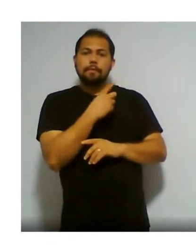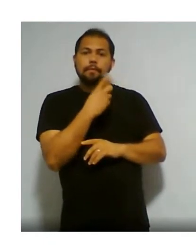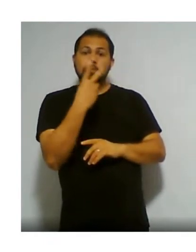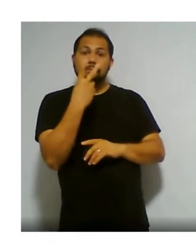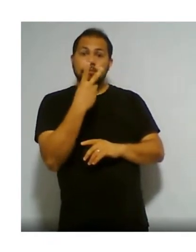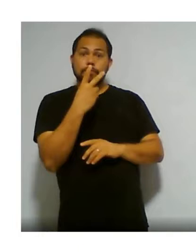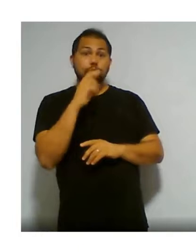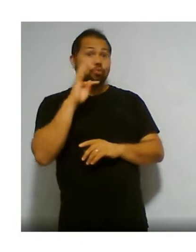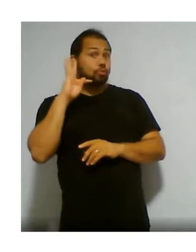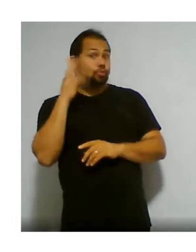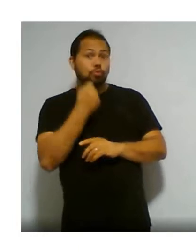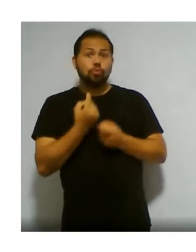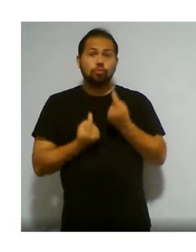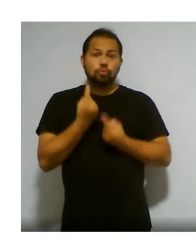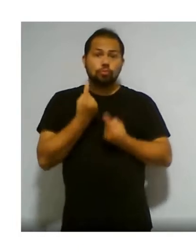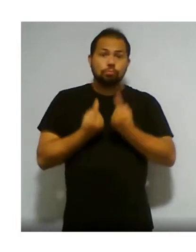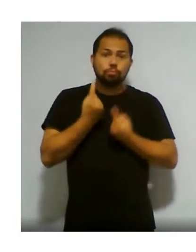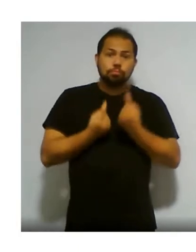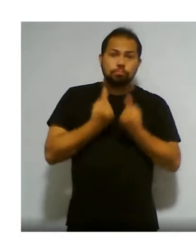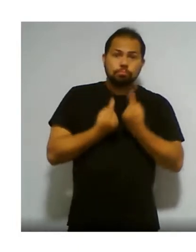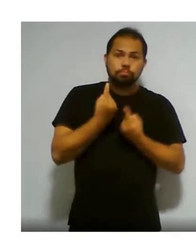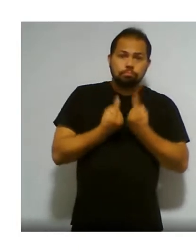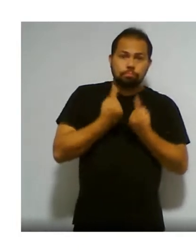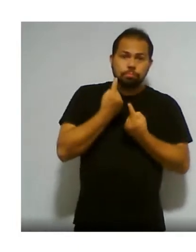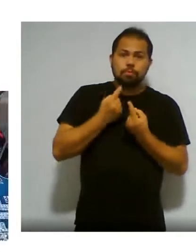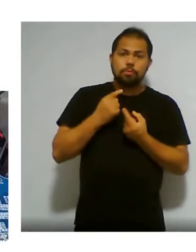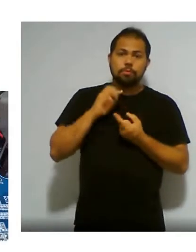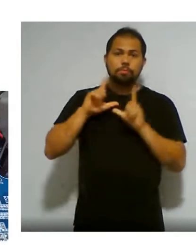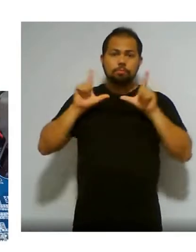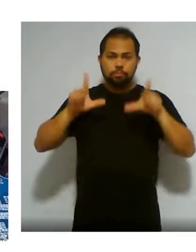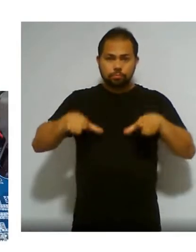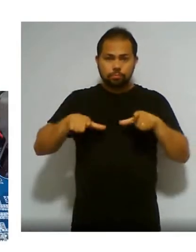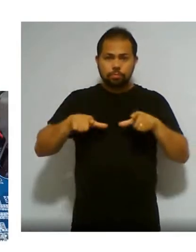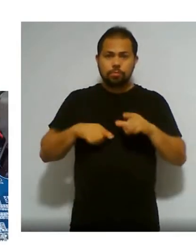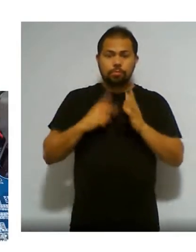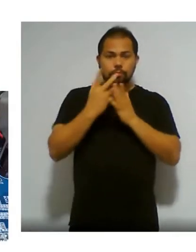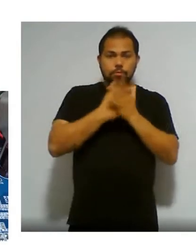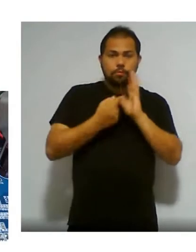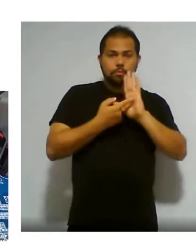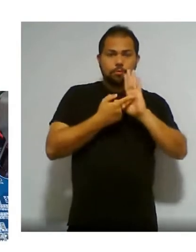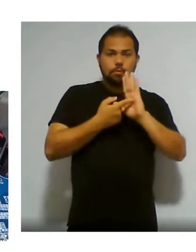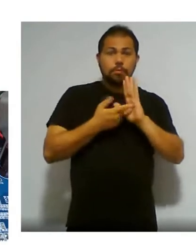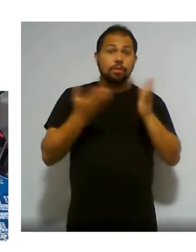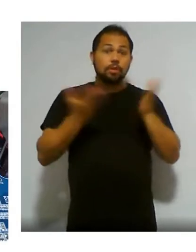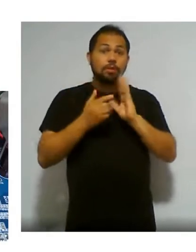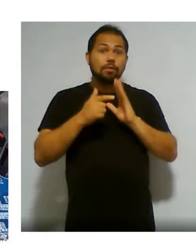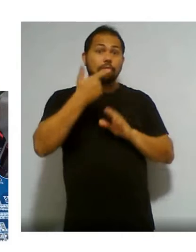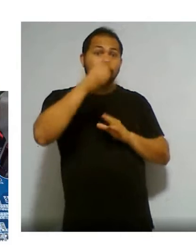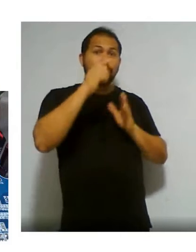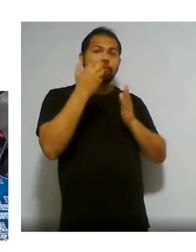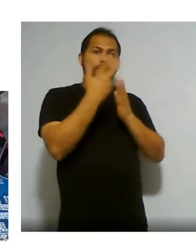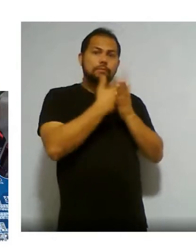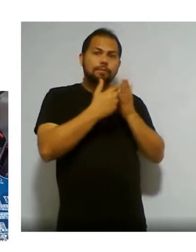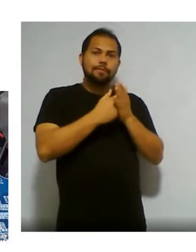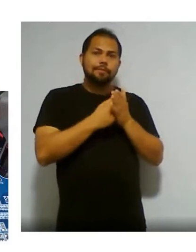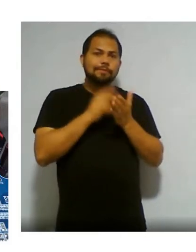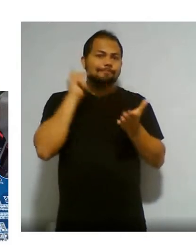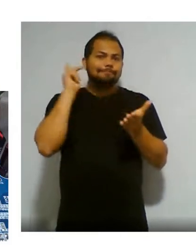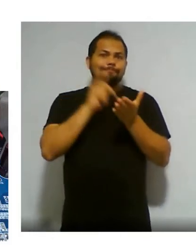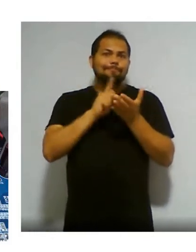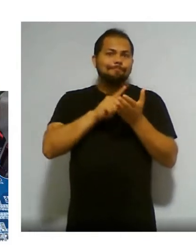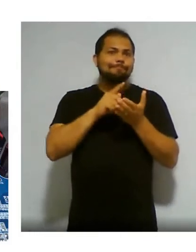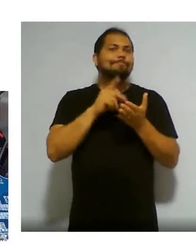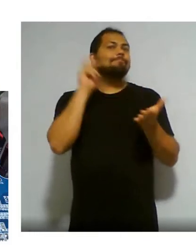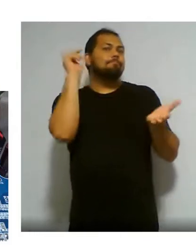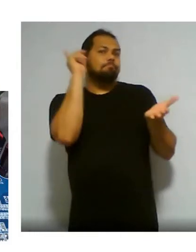de encaixe na placa-mãe, né, nesse desenho, e aqui agora a gente tem um caso real. Aqui na esquerda tá